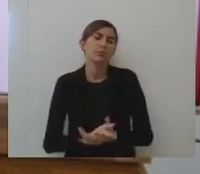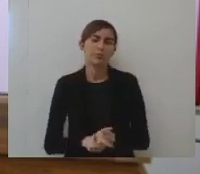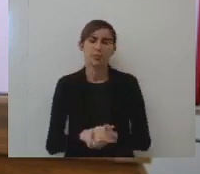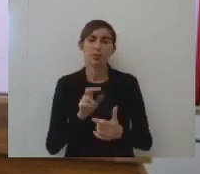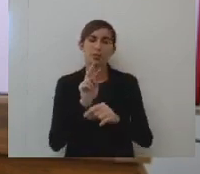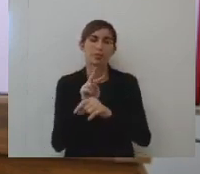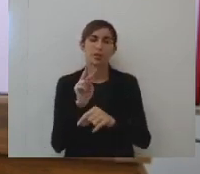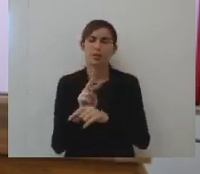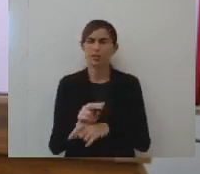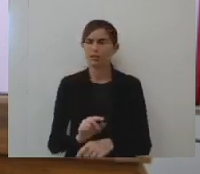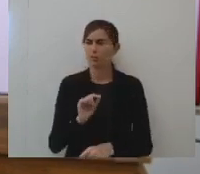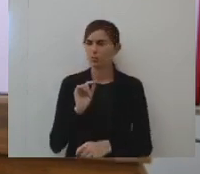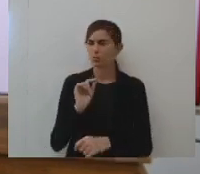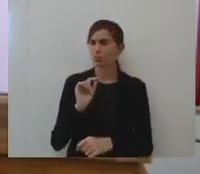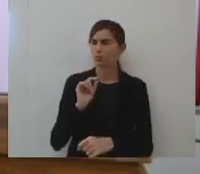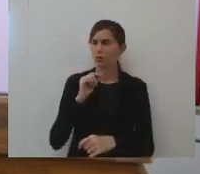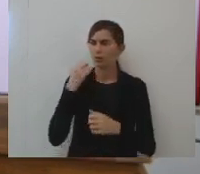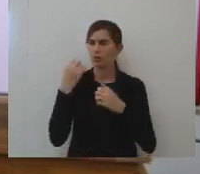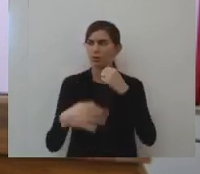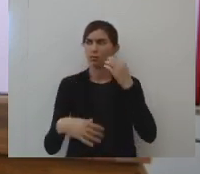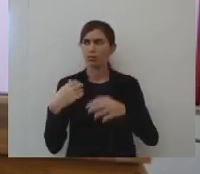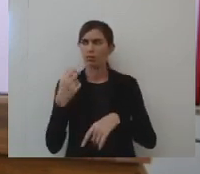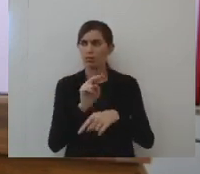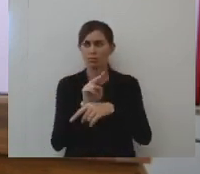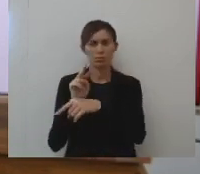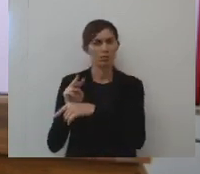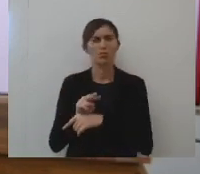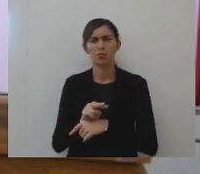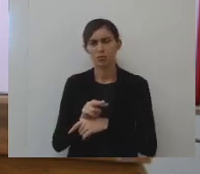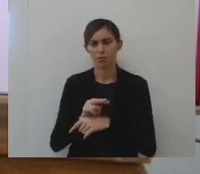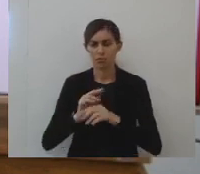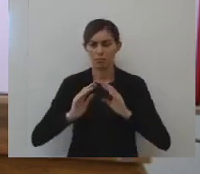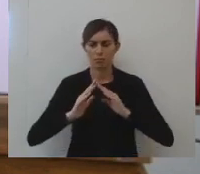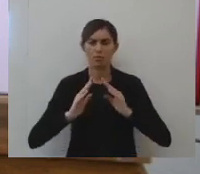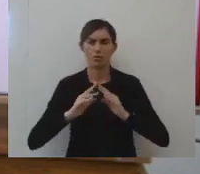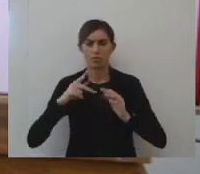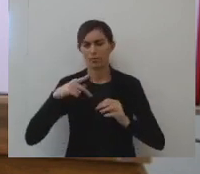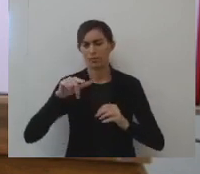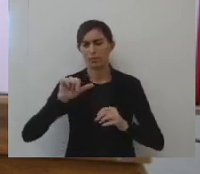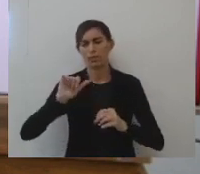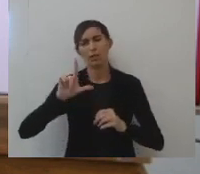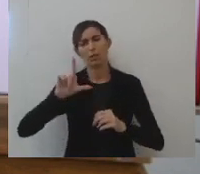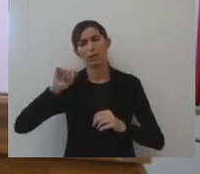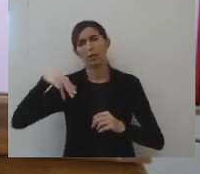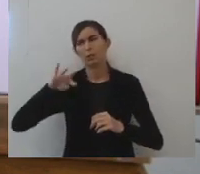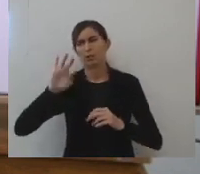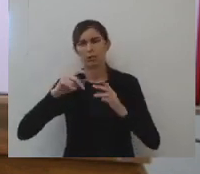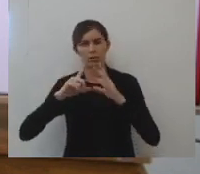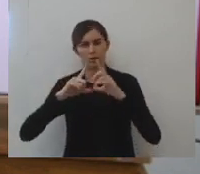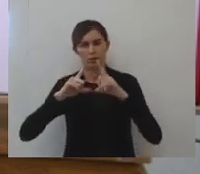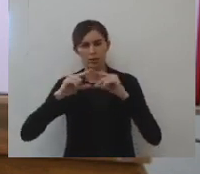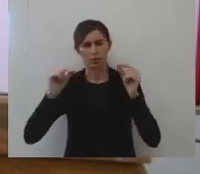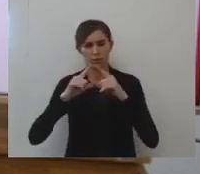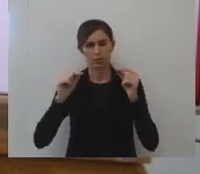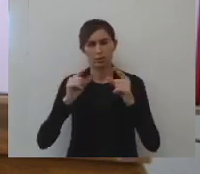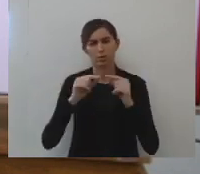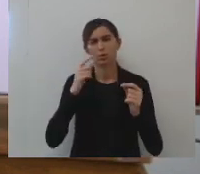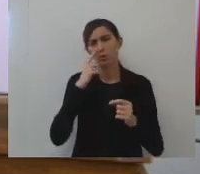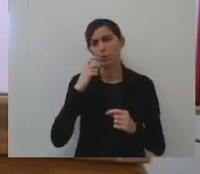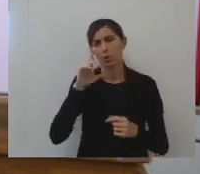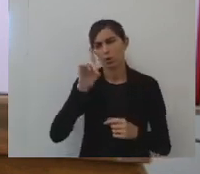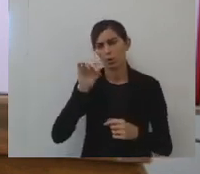esperança. Aí aqui eu tenho um depoimento de um morador de Planaltina, no Distrito Federal, né? Que é Douglas Belísio